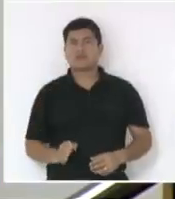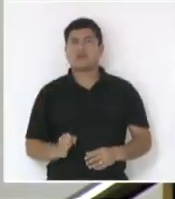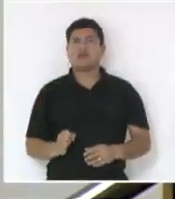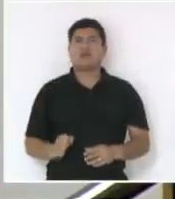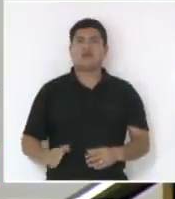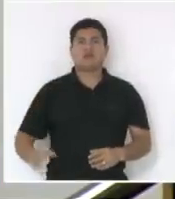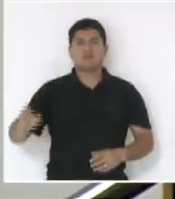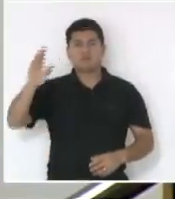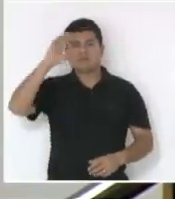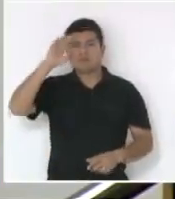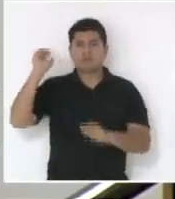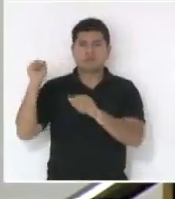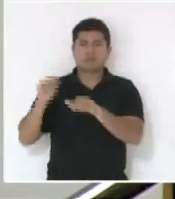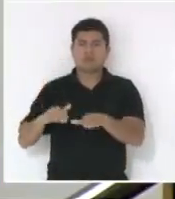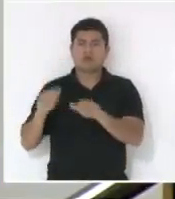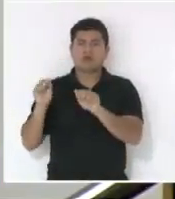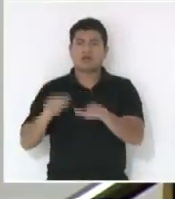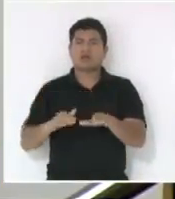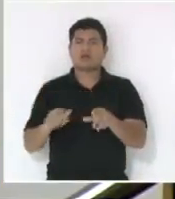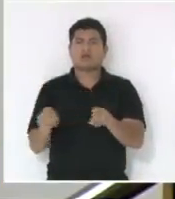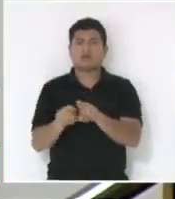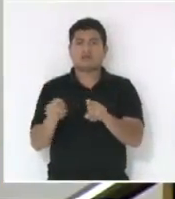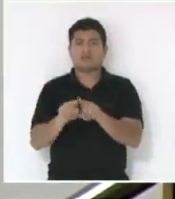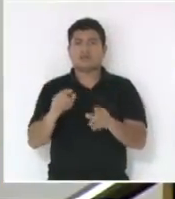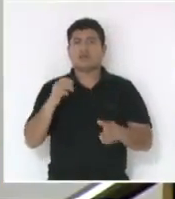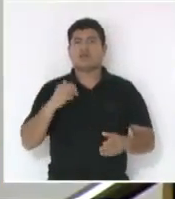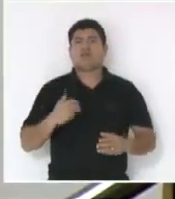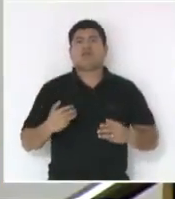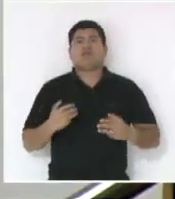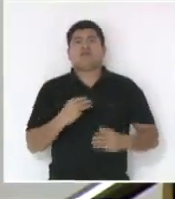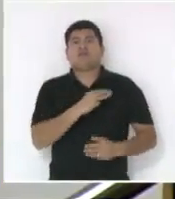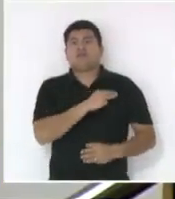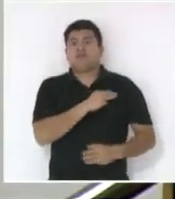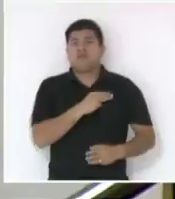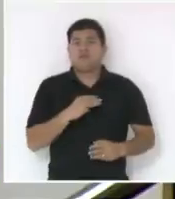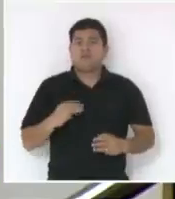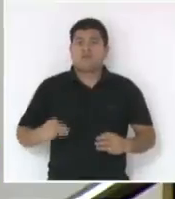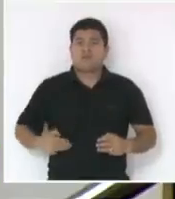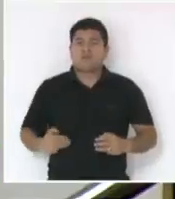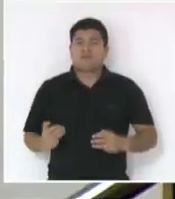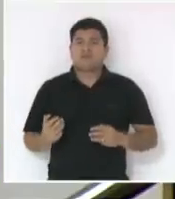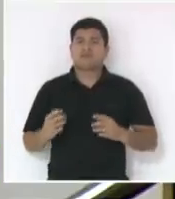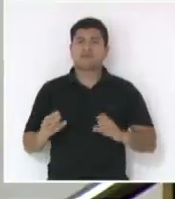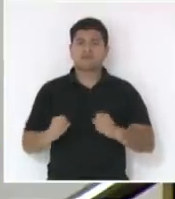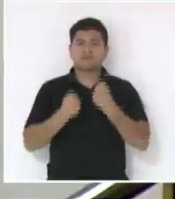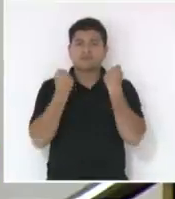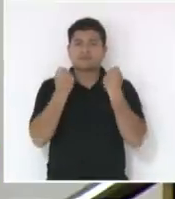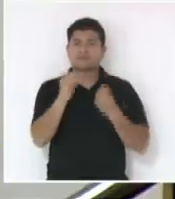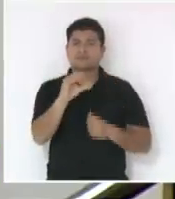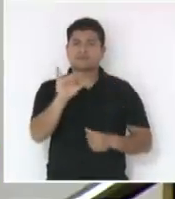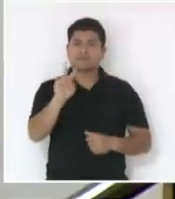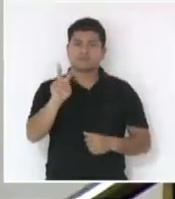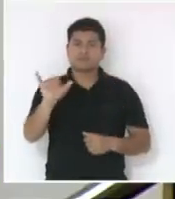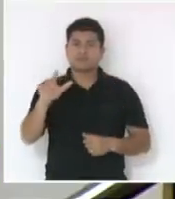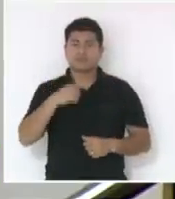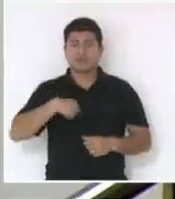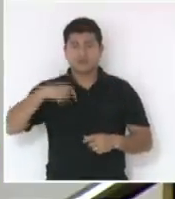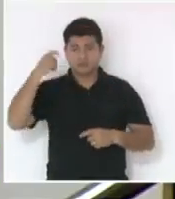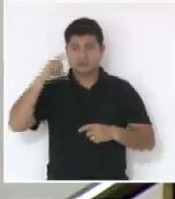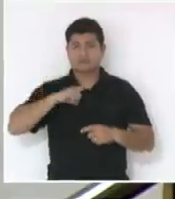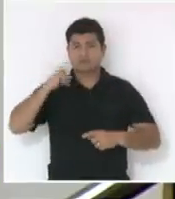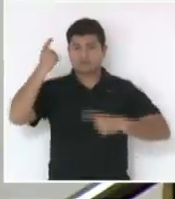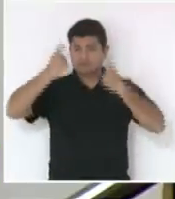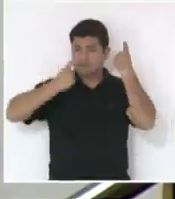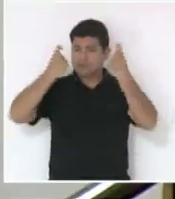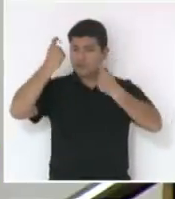ministros da Defesa Civil. Nós estamos encaminhando ofícios, porque nós temos uma preocupação muito